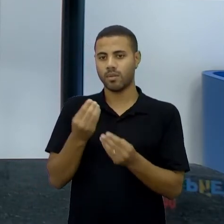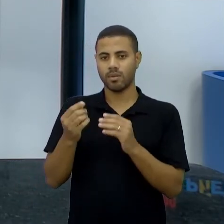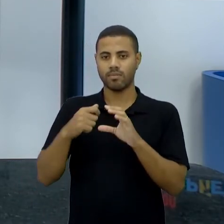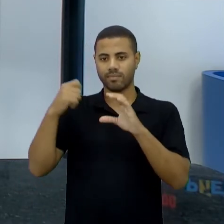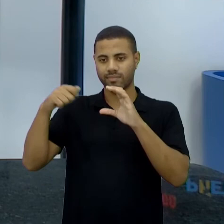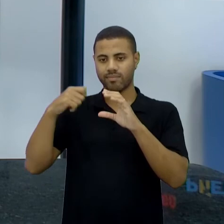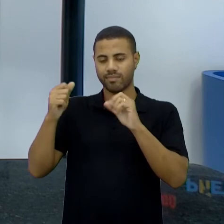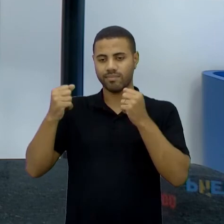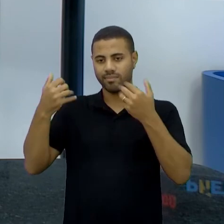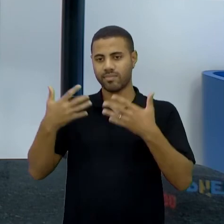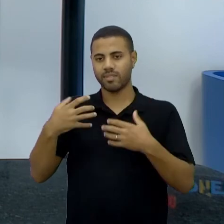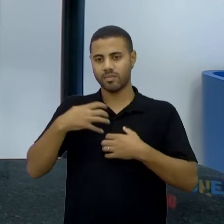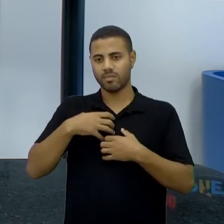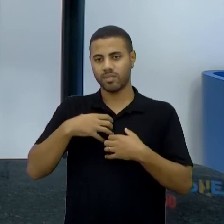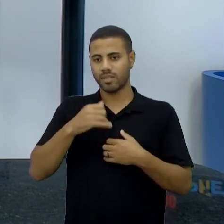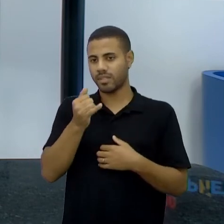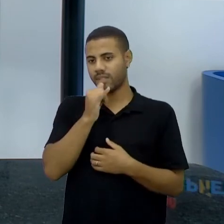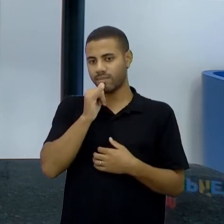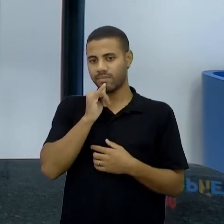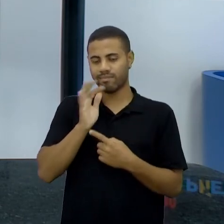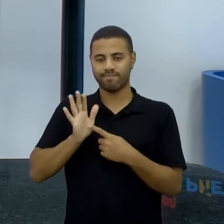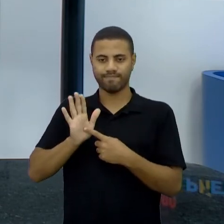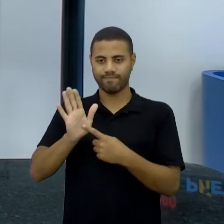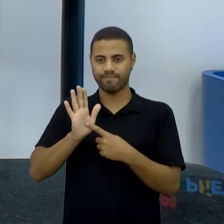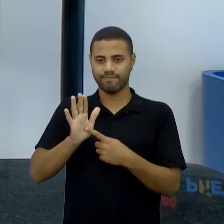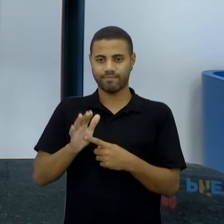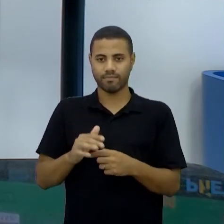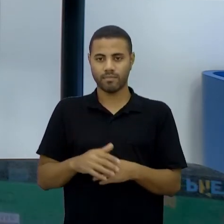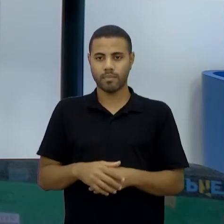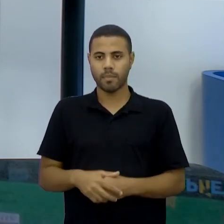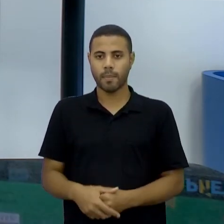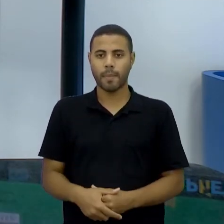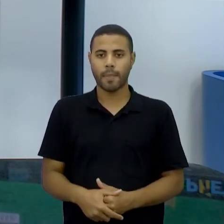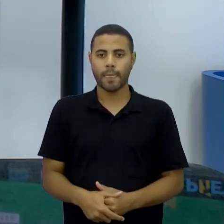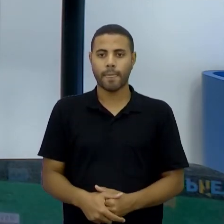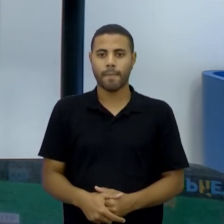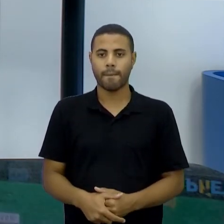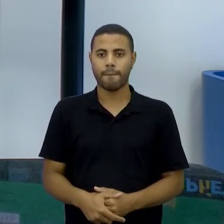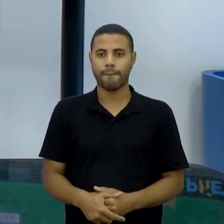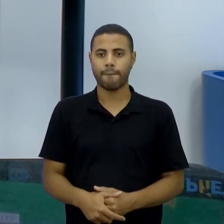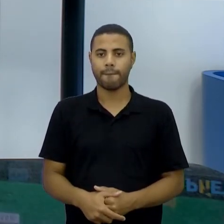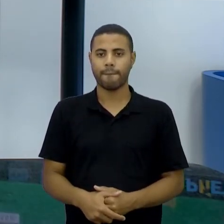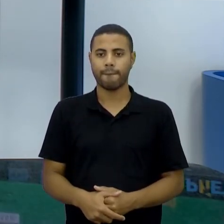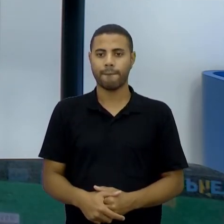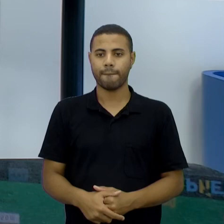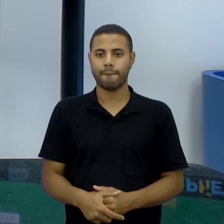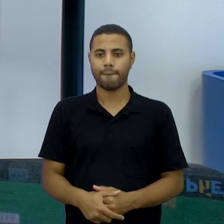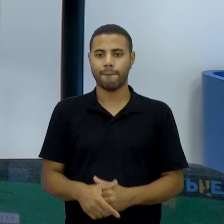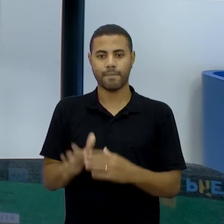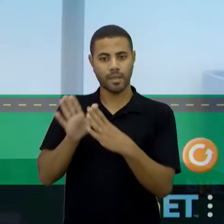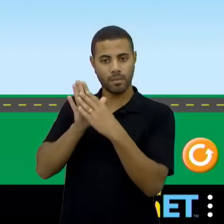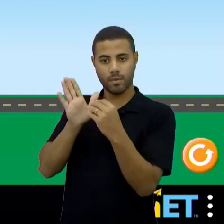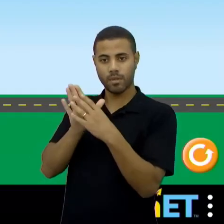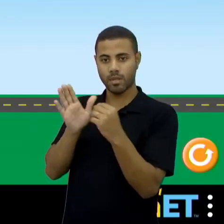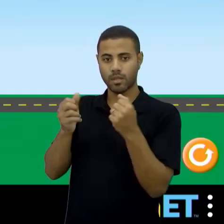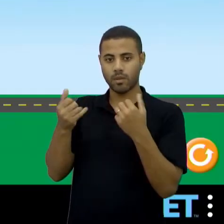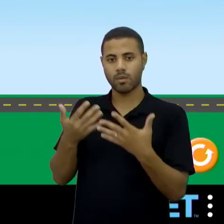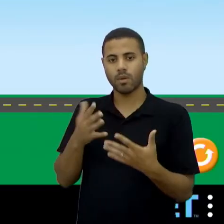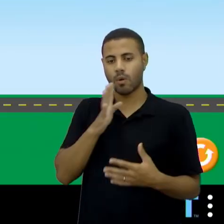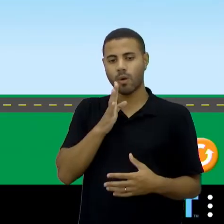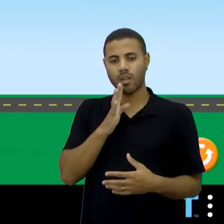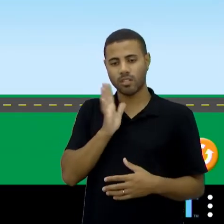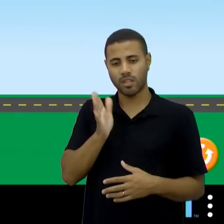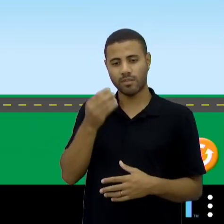são alguns desses exemplos, tá bom? Então, esse simulador a gente já conhece,